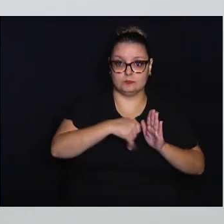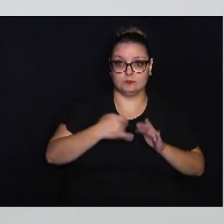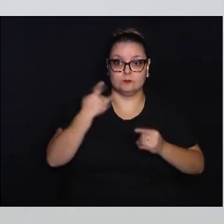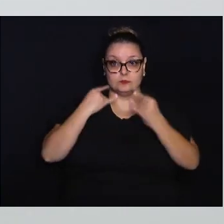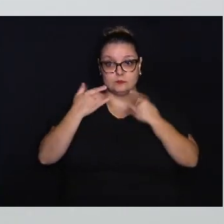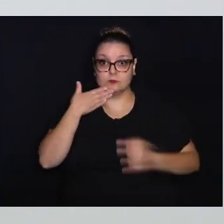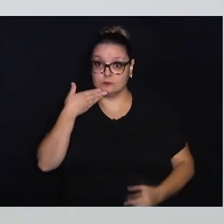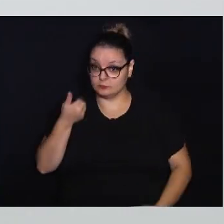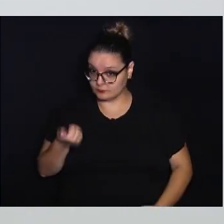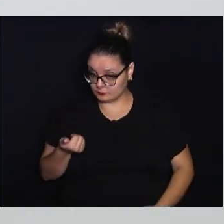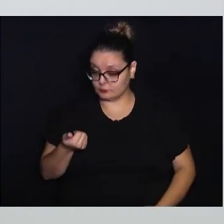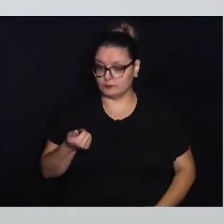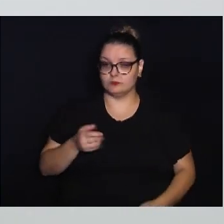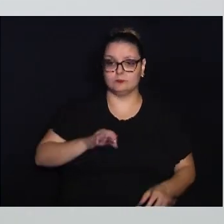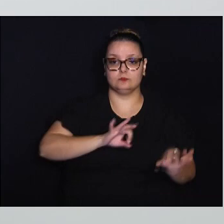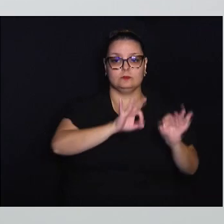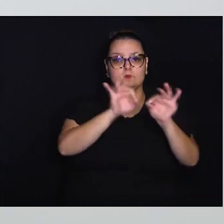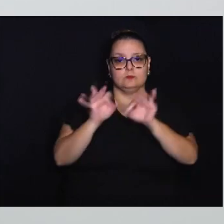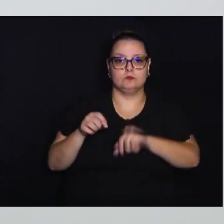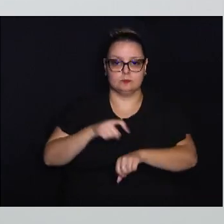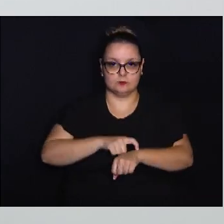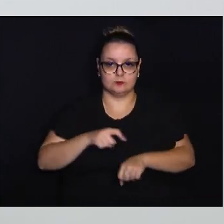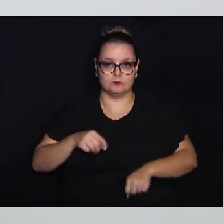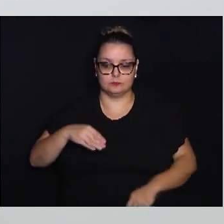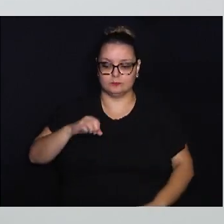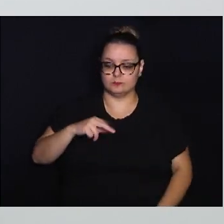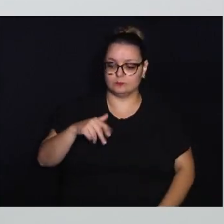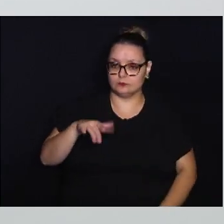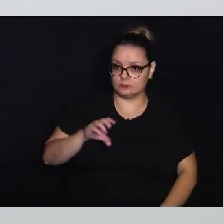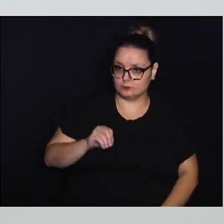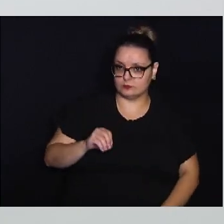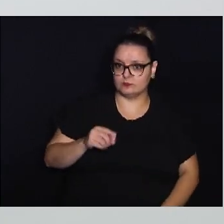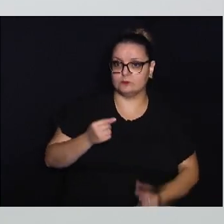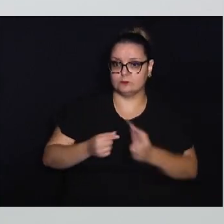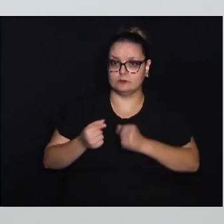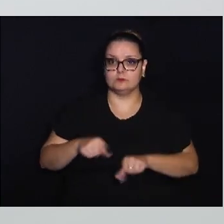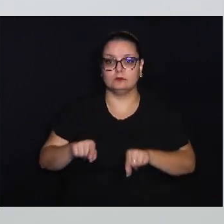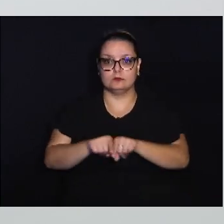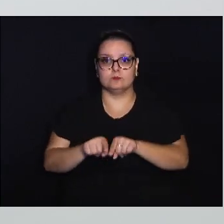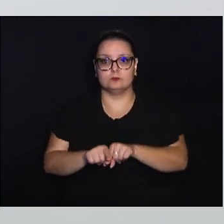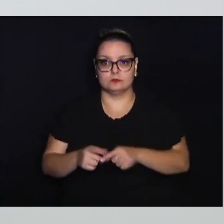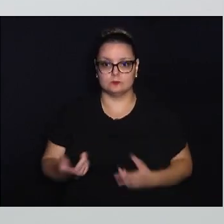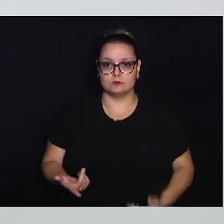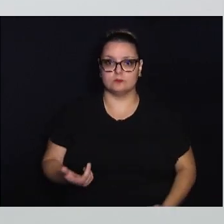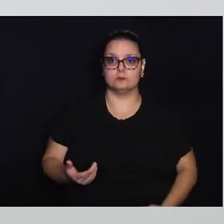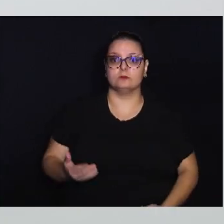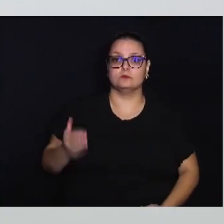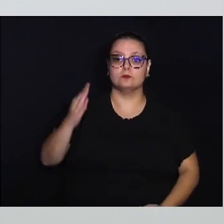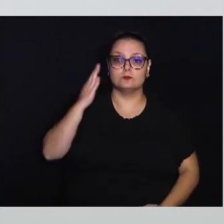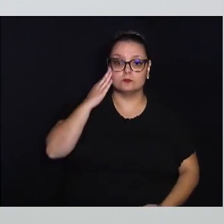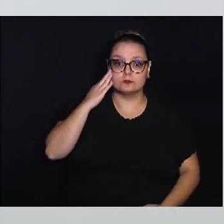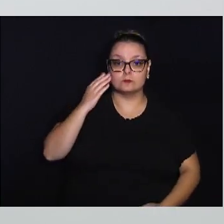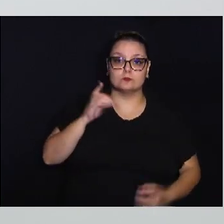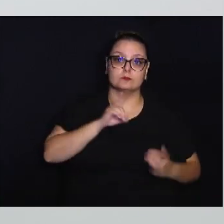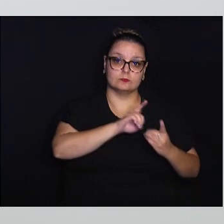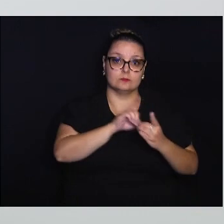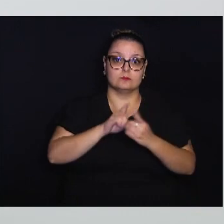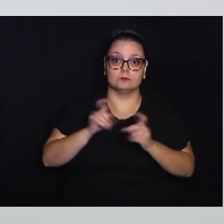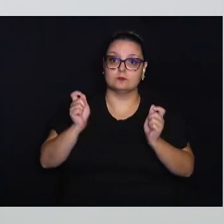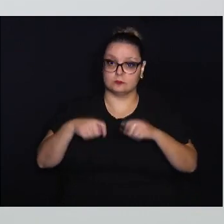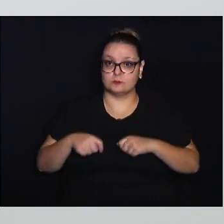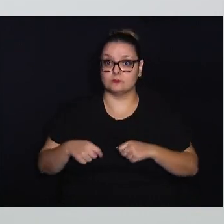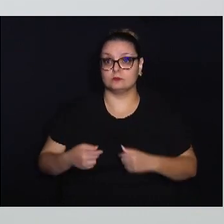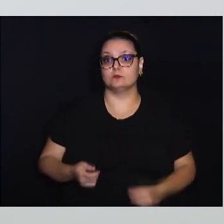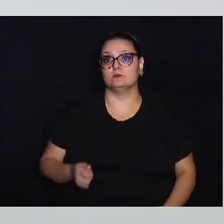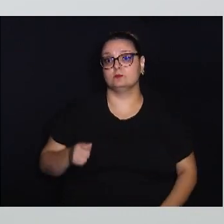de juro mais atrativas, acompanhe o momento do mercado financeiro e também procure alguém que saiba te dar uma